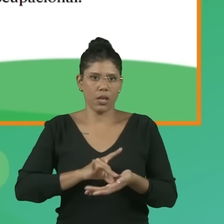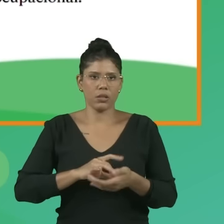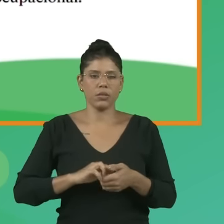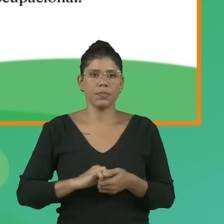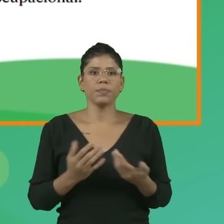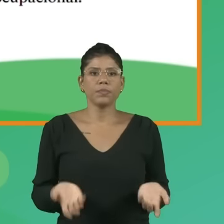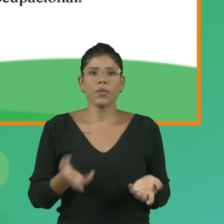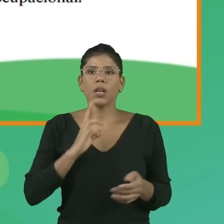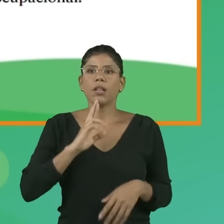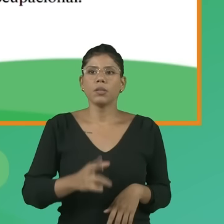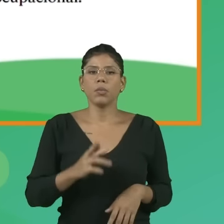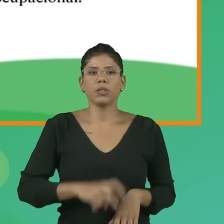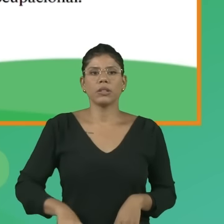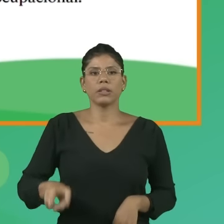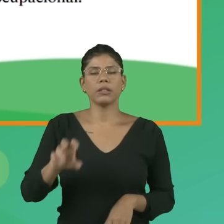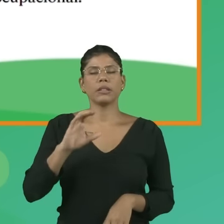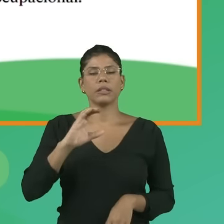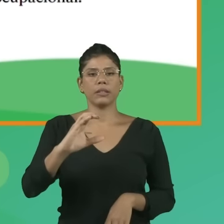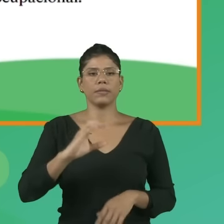letra C aqui para essa questão.